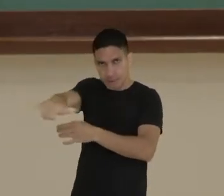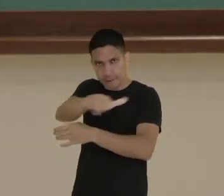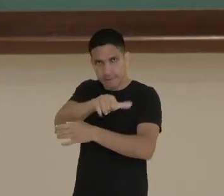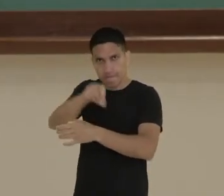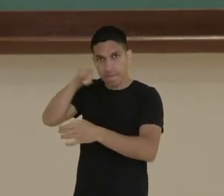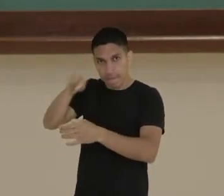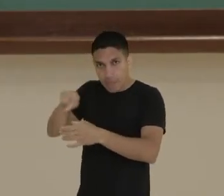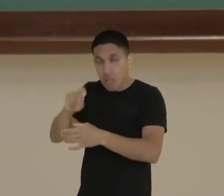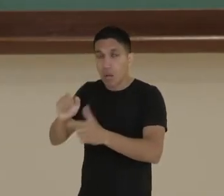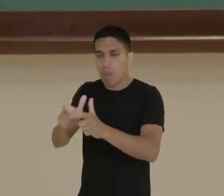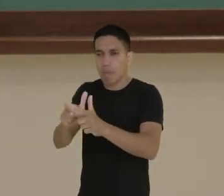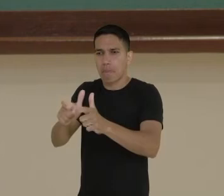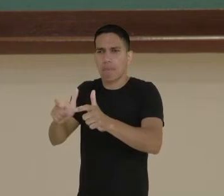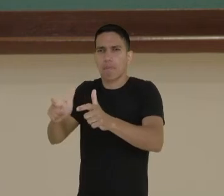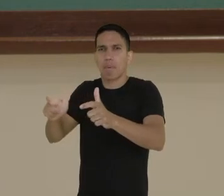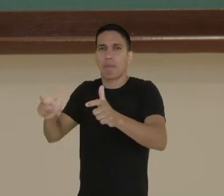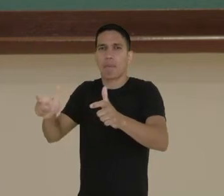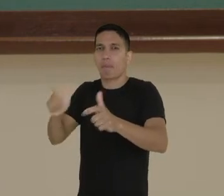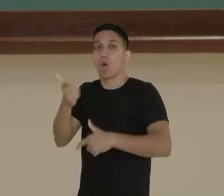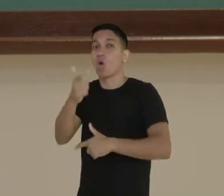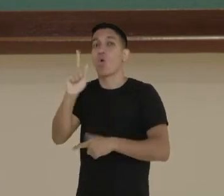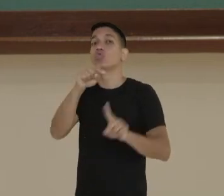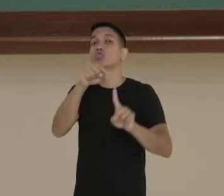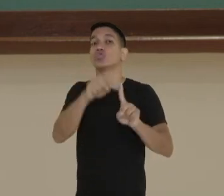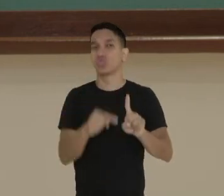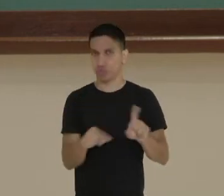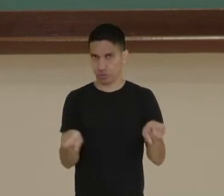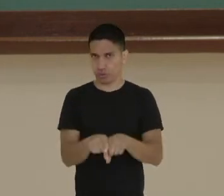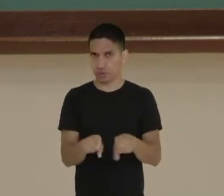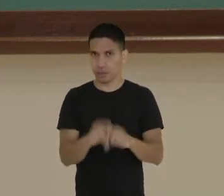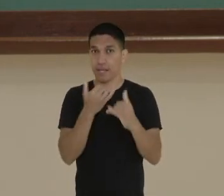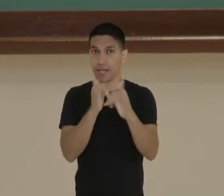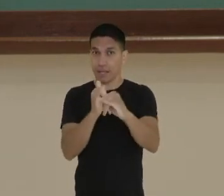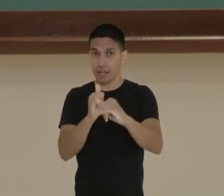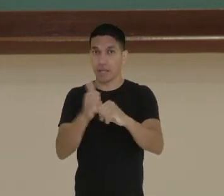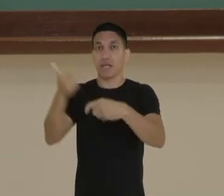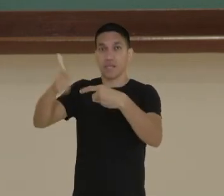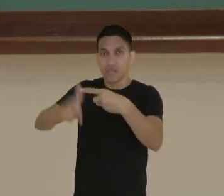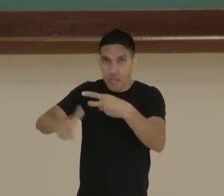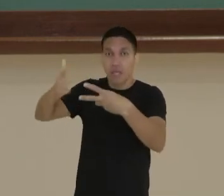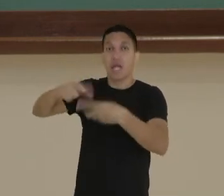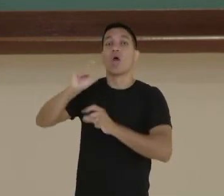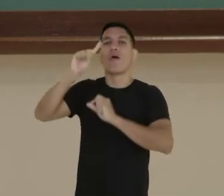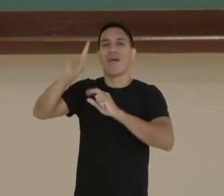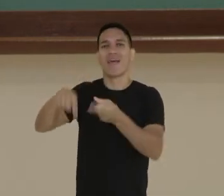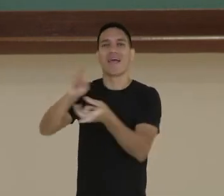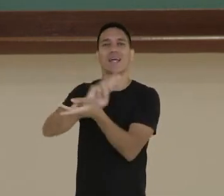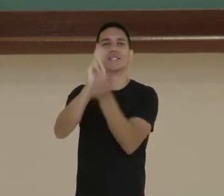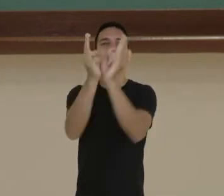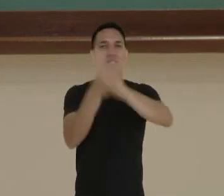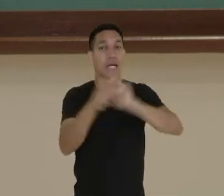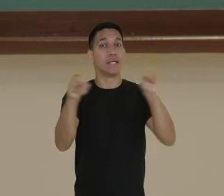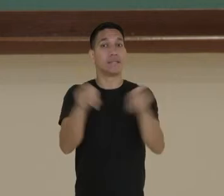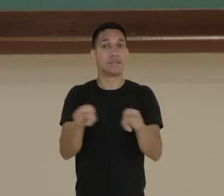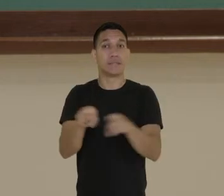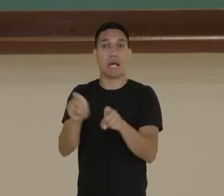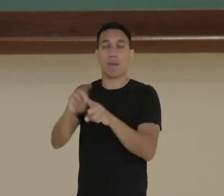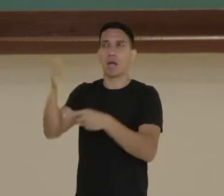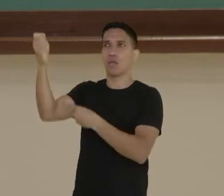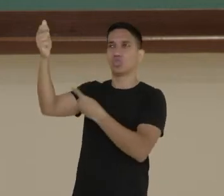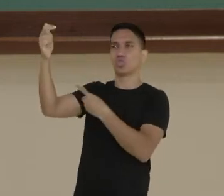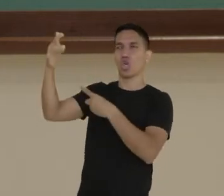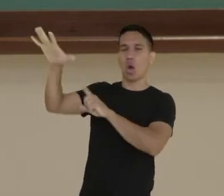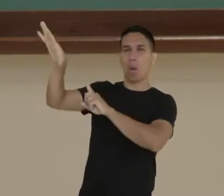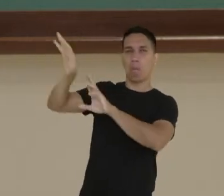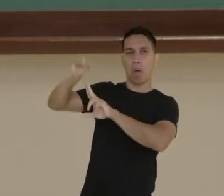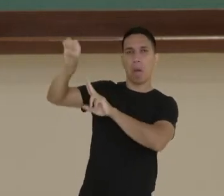energética está crescendo bastante em outro tipo de energia renovável, que é a eólica e a solar. Certo? A solar está crescendo bastante